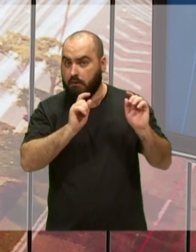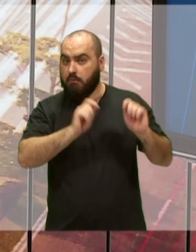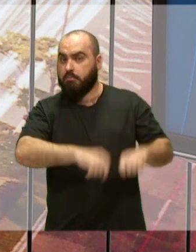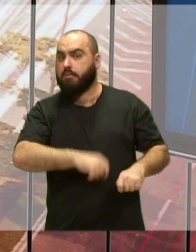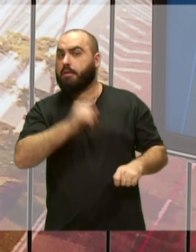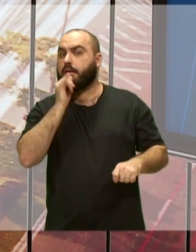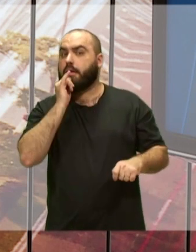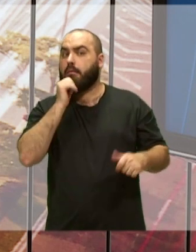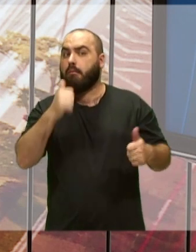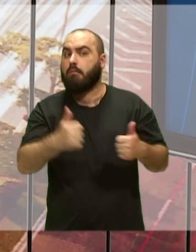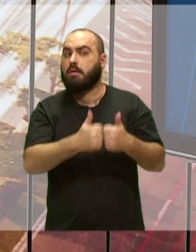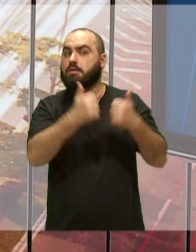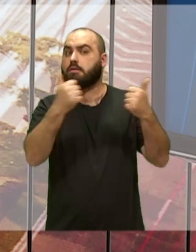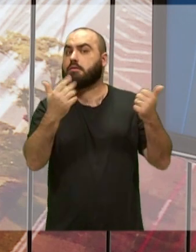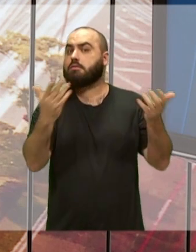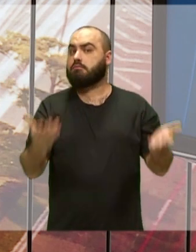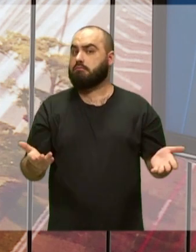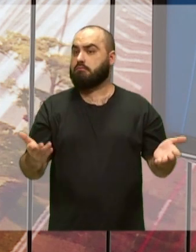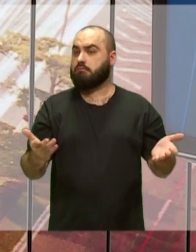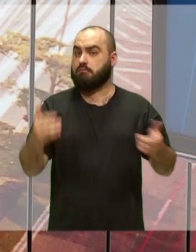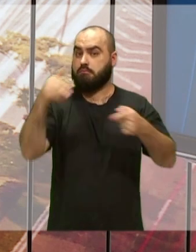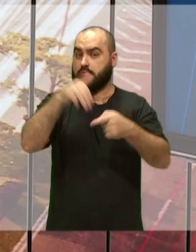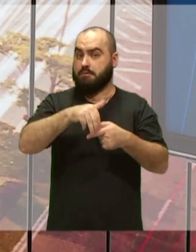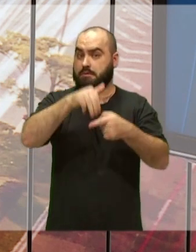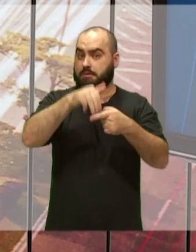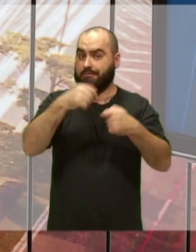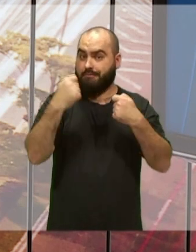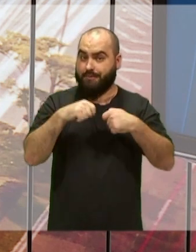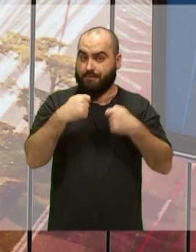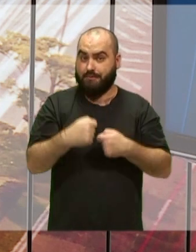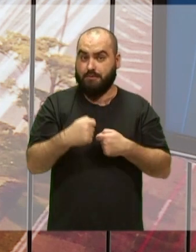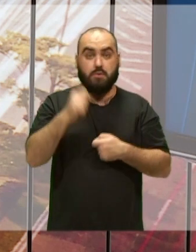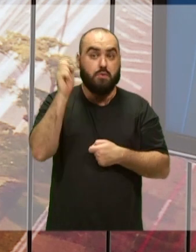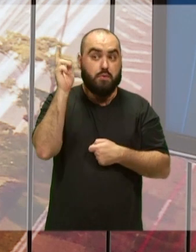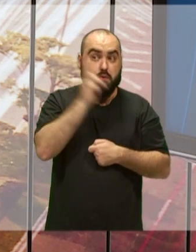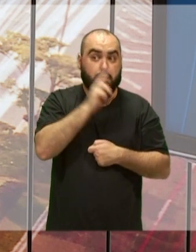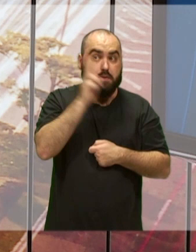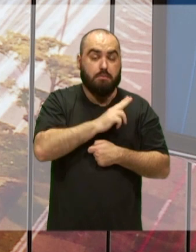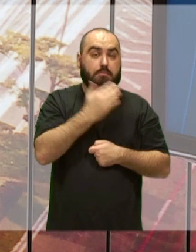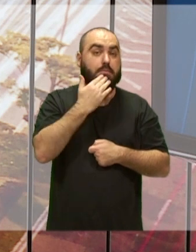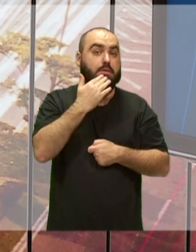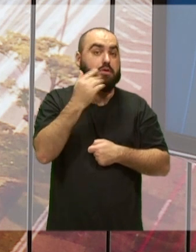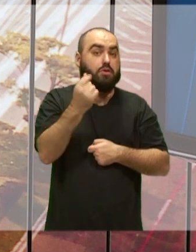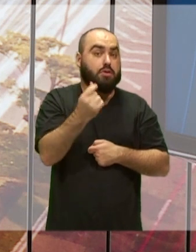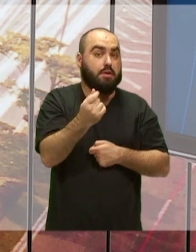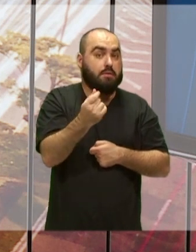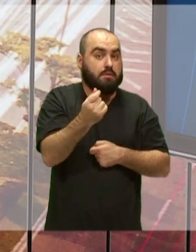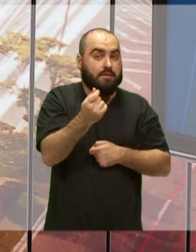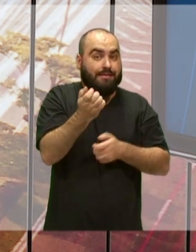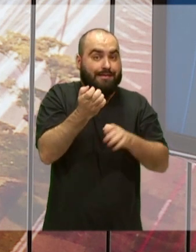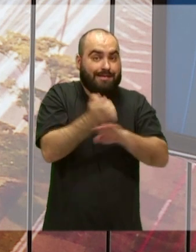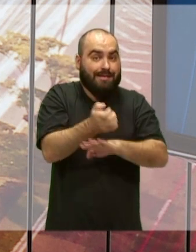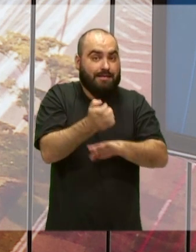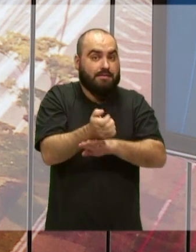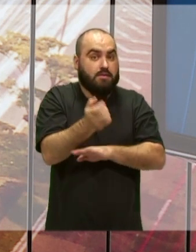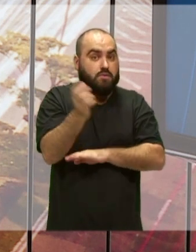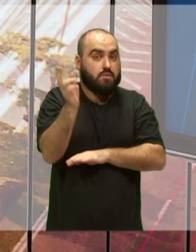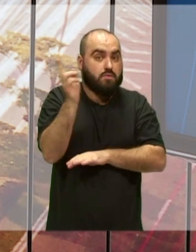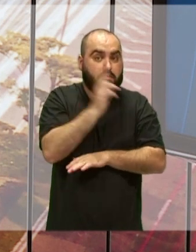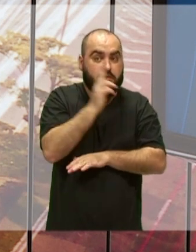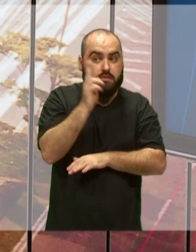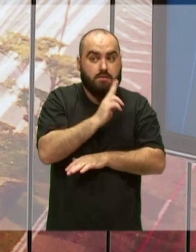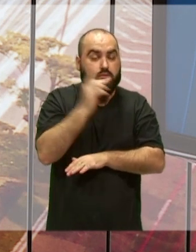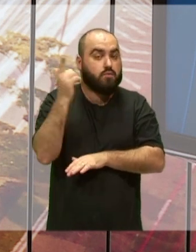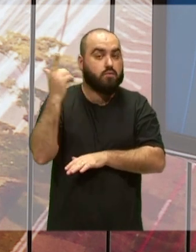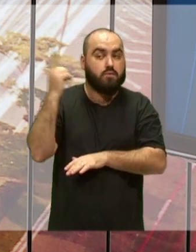marejada onde o município teve que mandar um regime de urgência um pedido de crédito suplementar para alterar uma